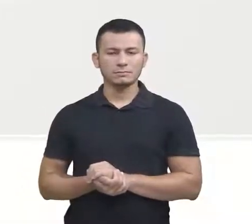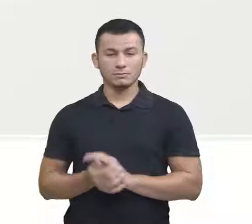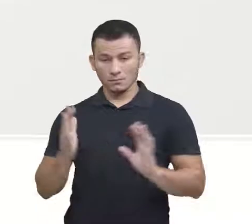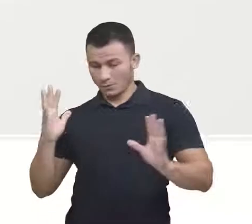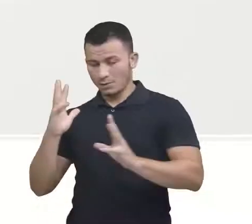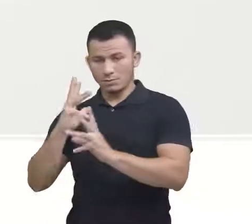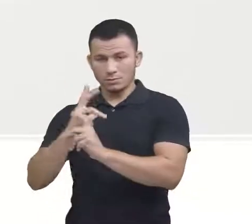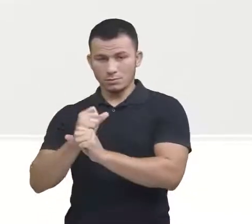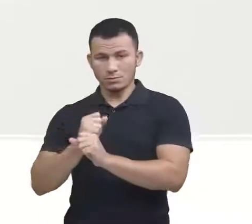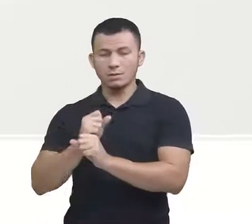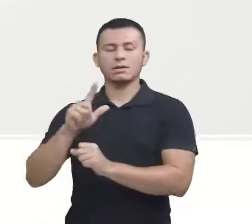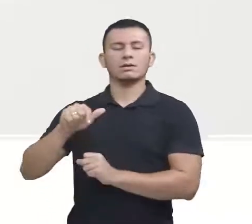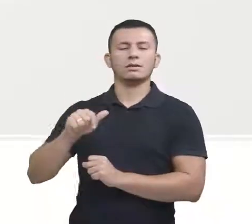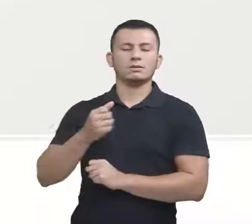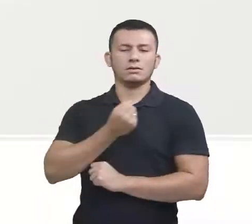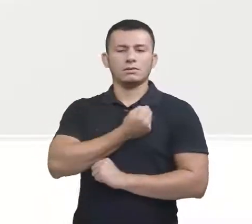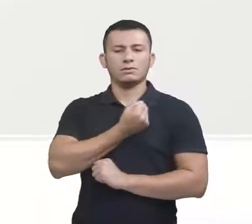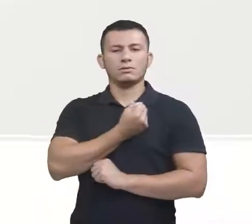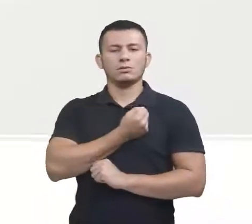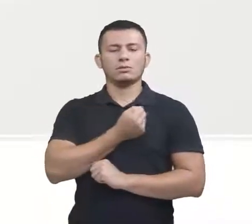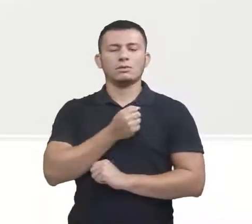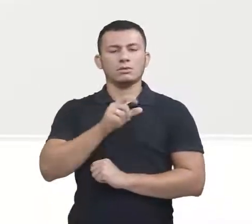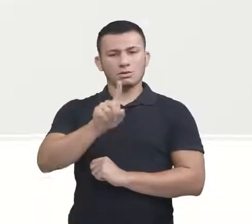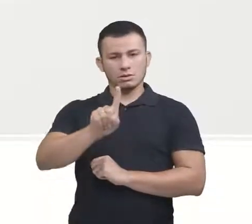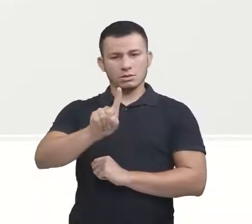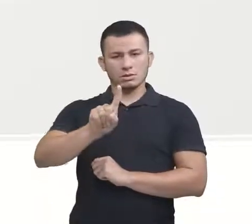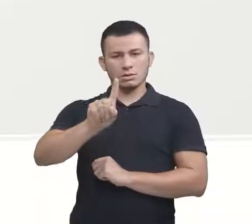cento o e